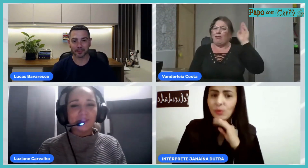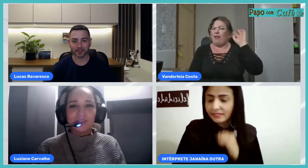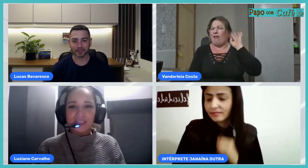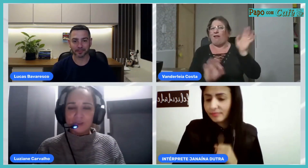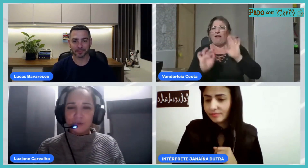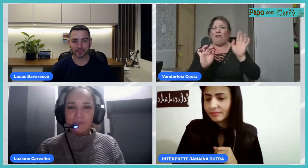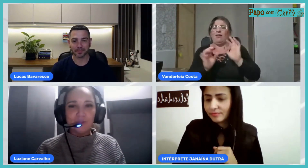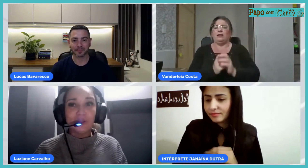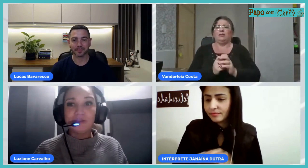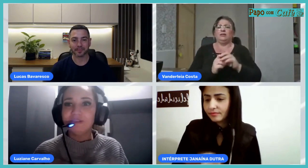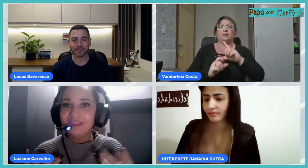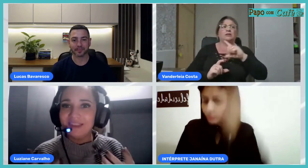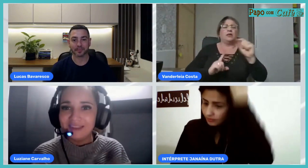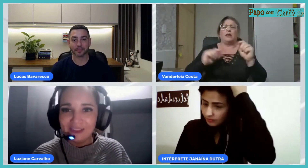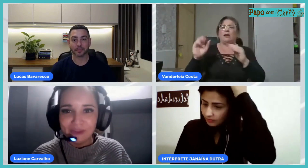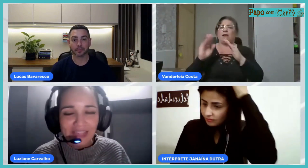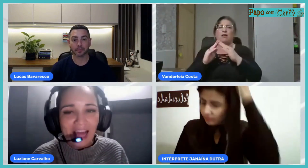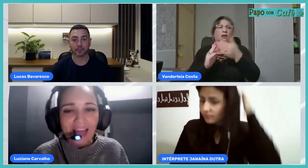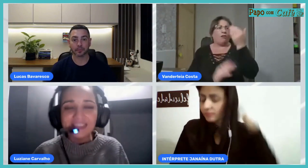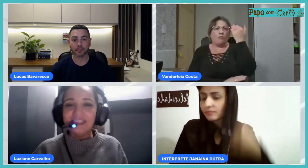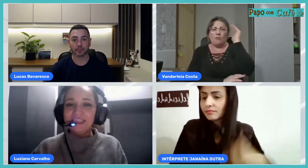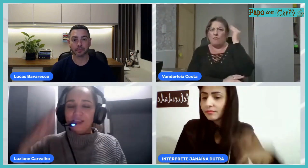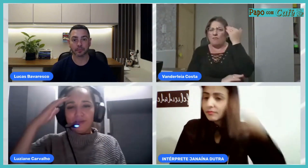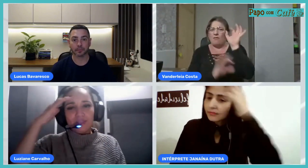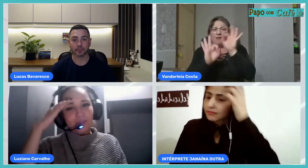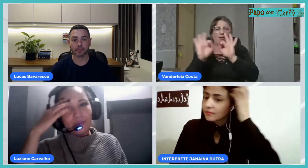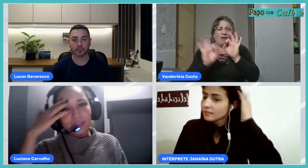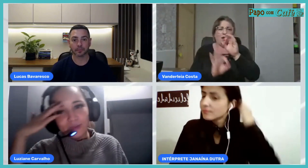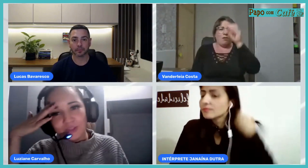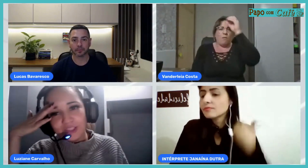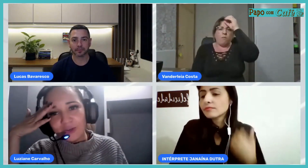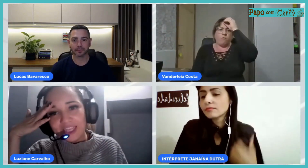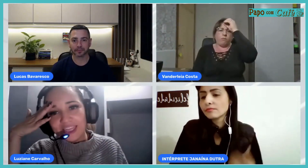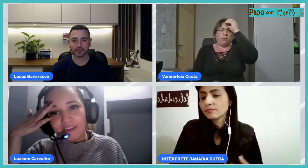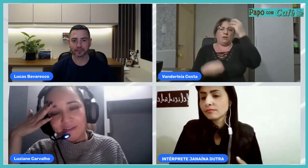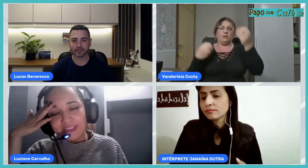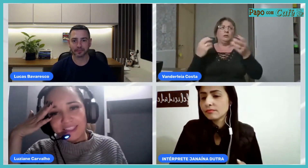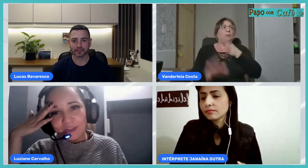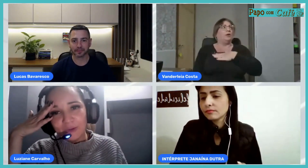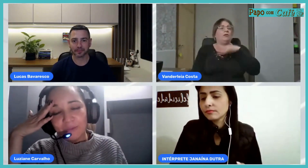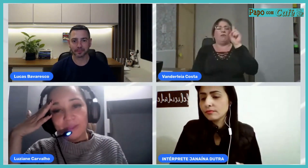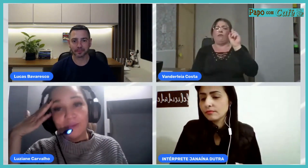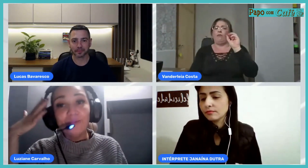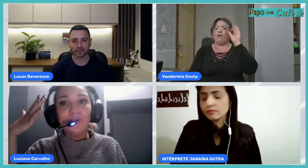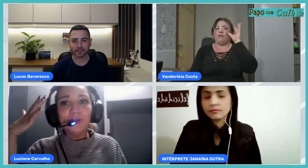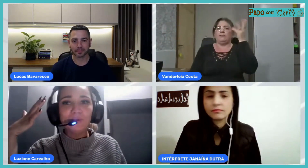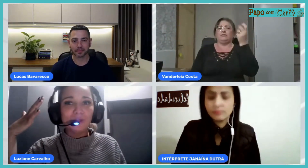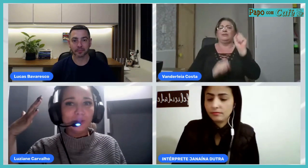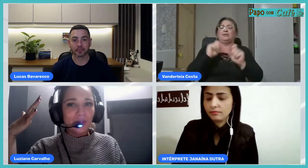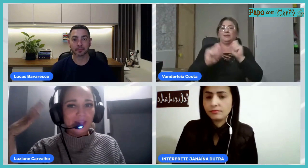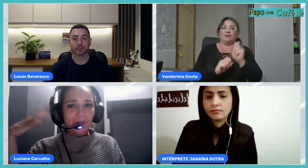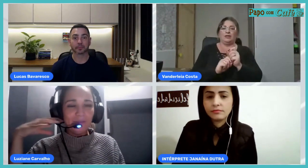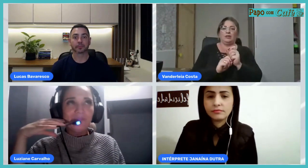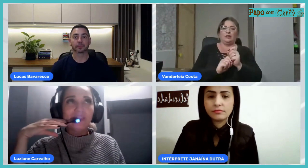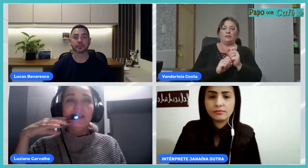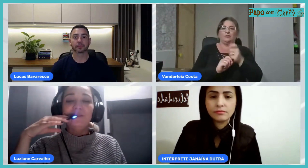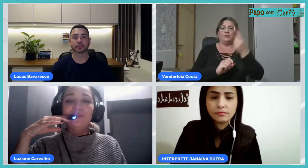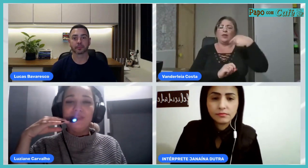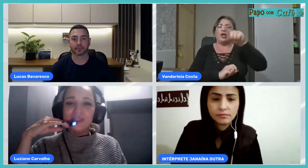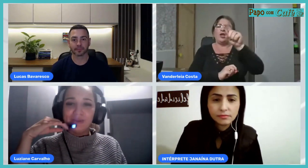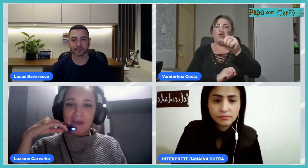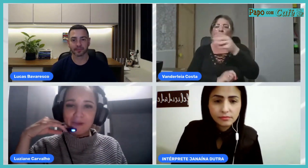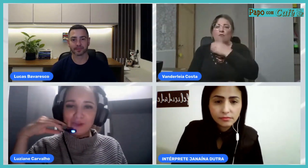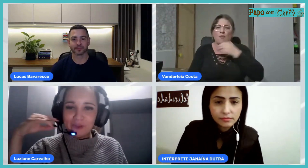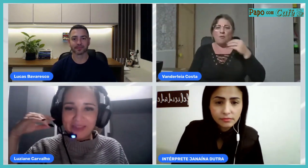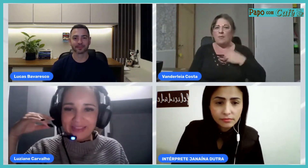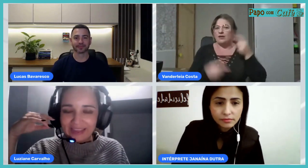as pessoas falando comigo e eu não entendendo nada, eu falei, meu Deus do céu, o que tá acontecendo comigo? Fui num otorrino,